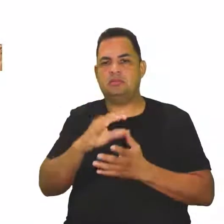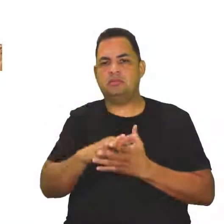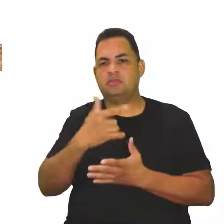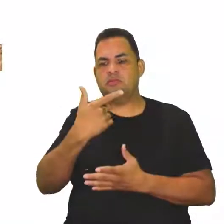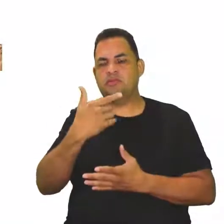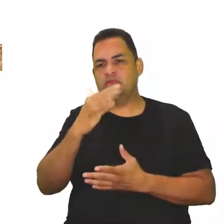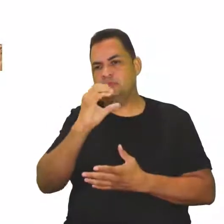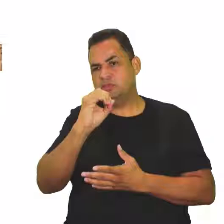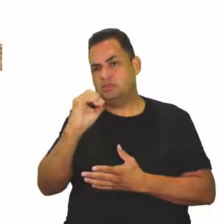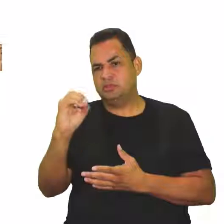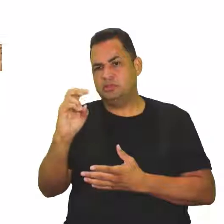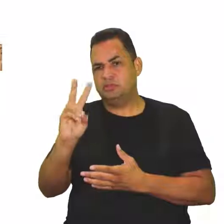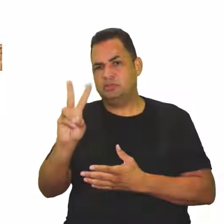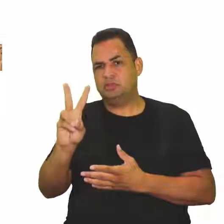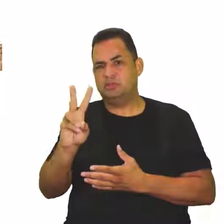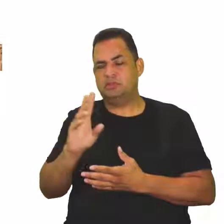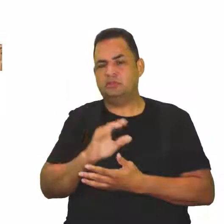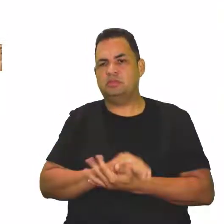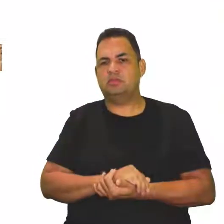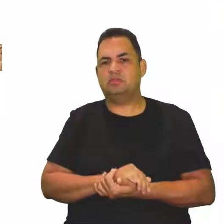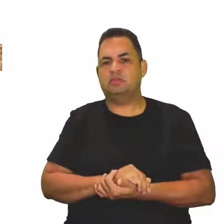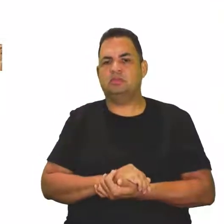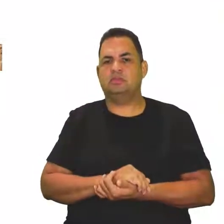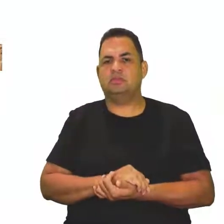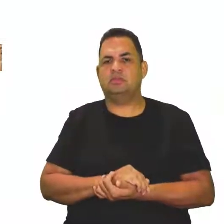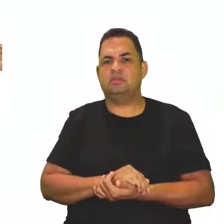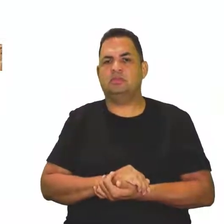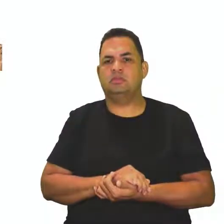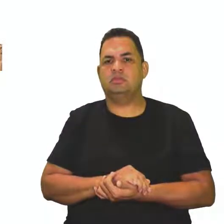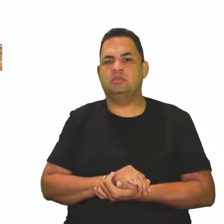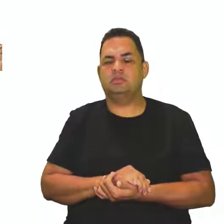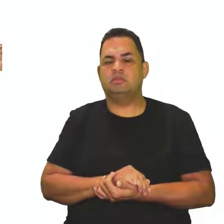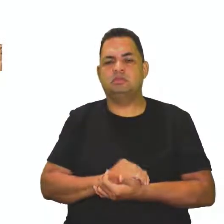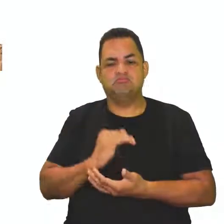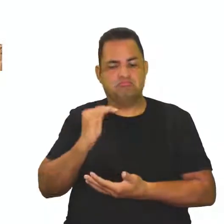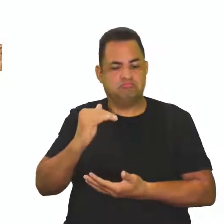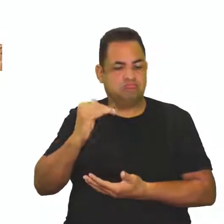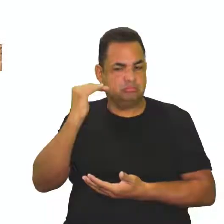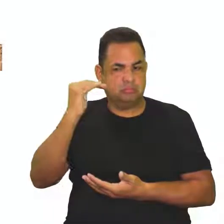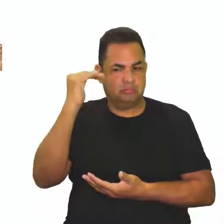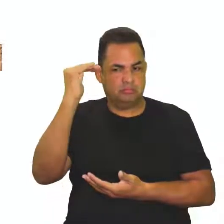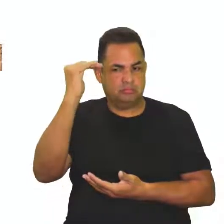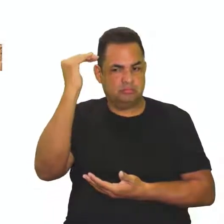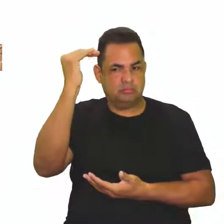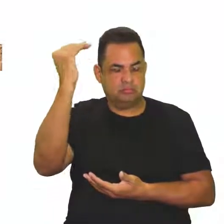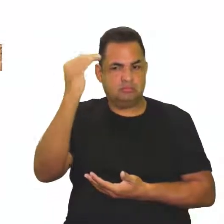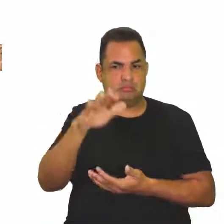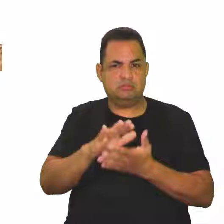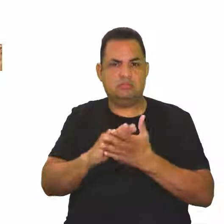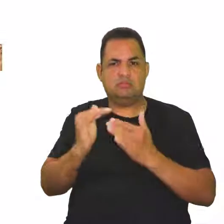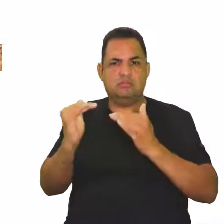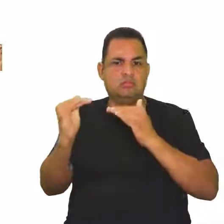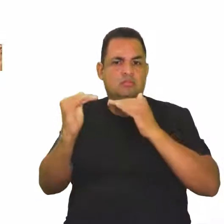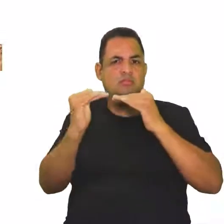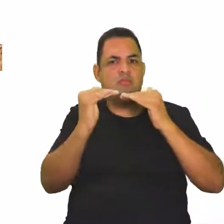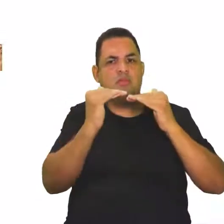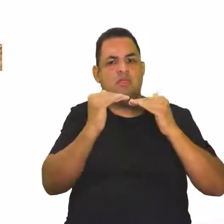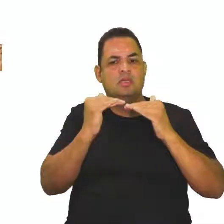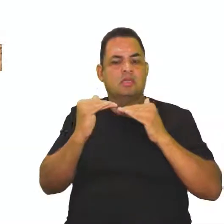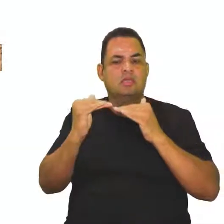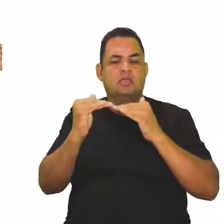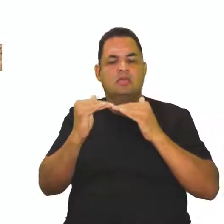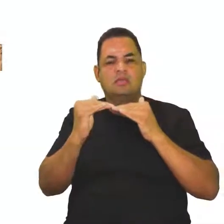volts. E assim por diante. Superfícies equipotenciais. Lembra